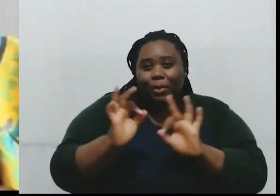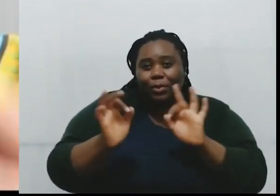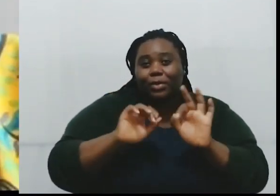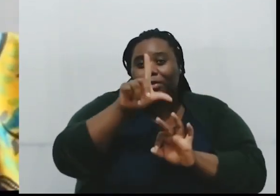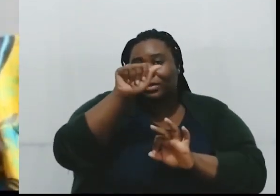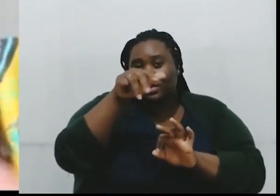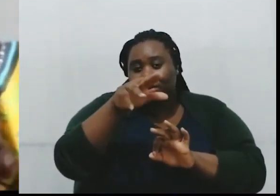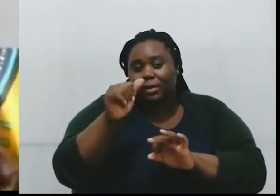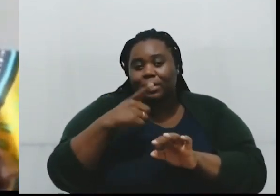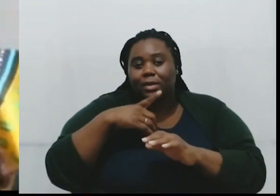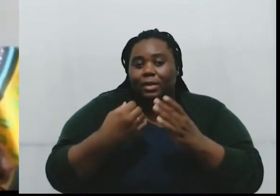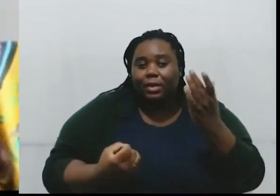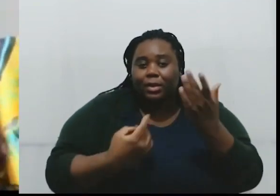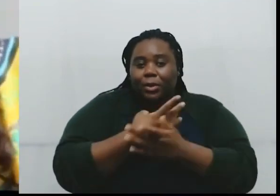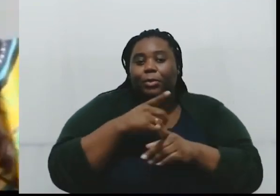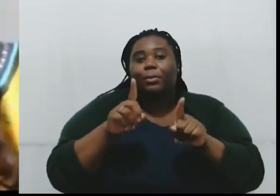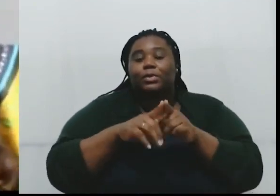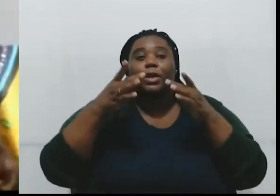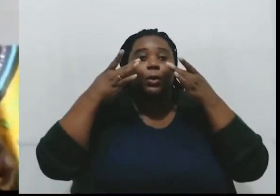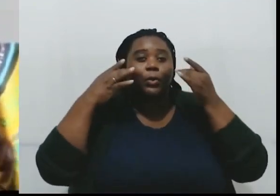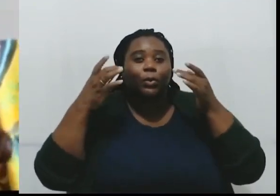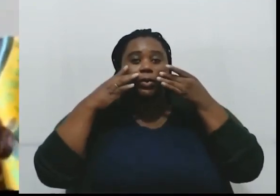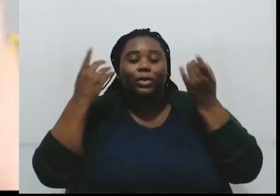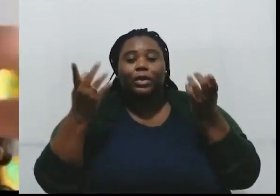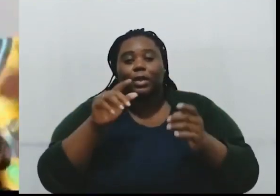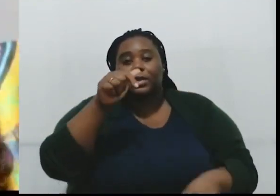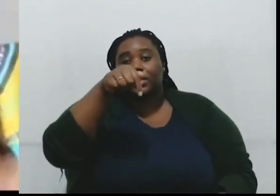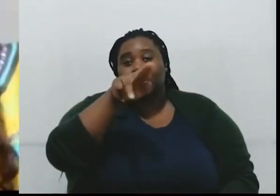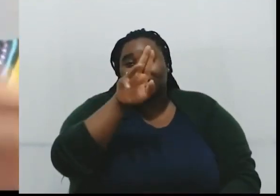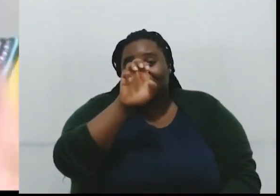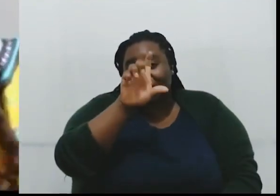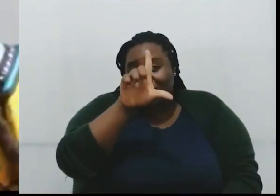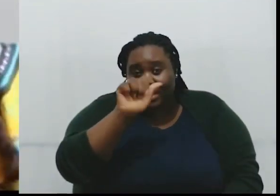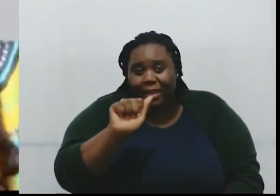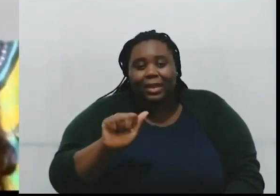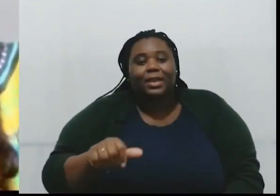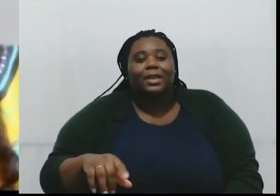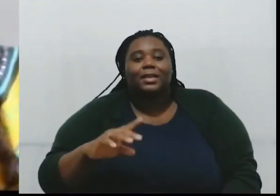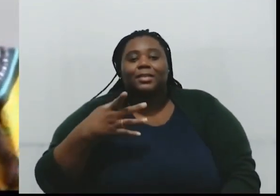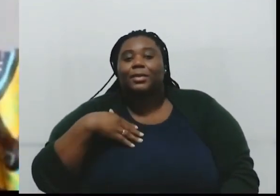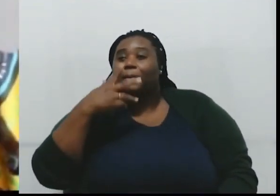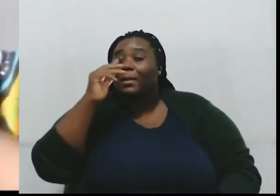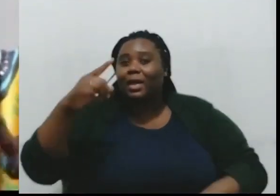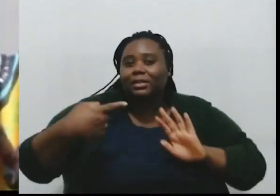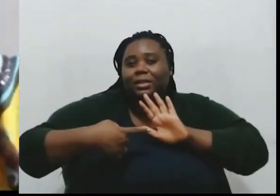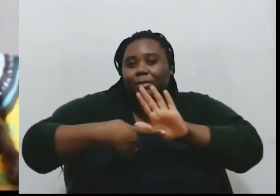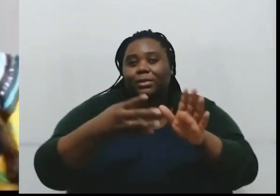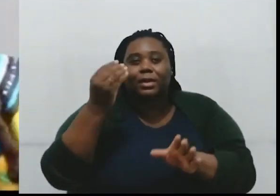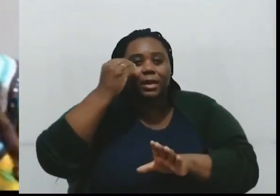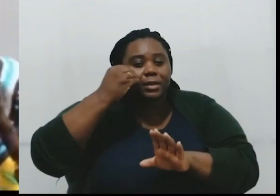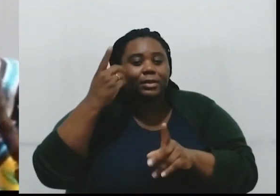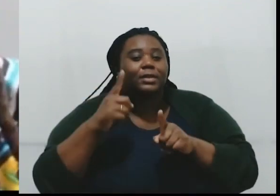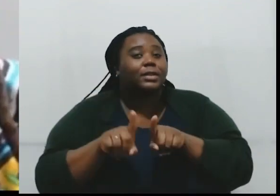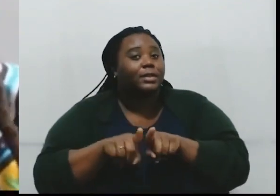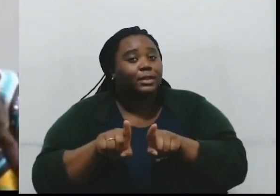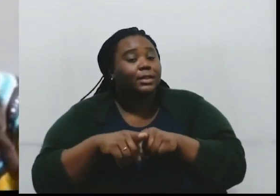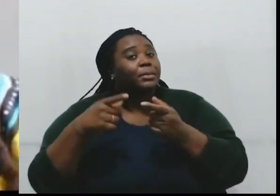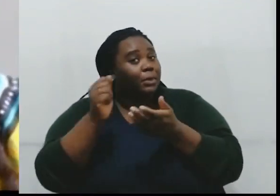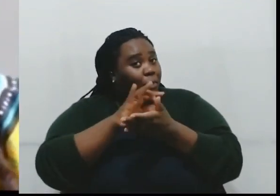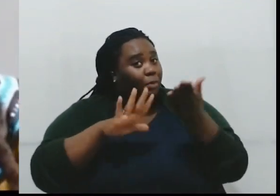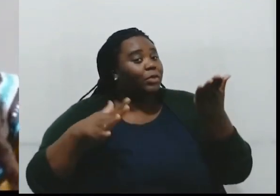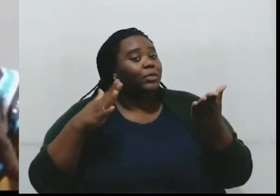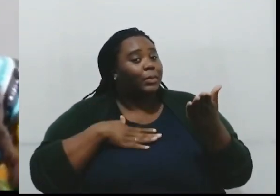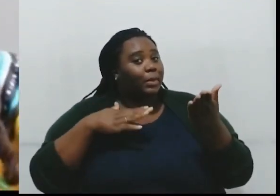que era um espaço de experimentação de performance e um exercício para mim como diretor. Com essa decisão de vir morar em